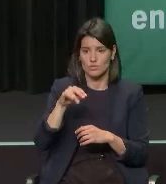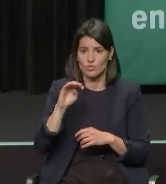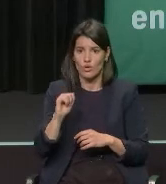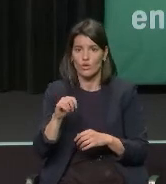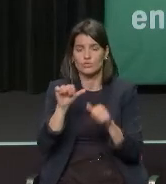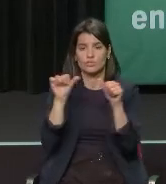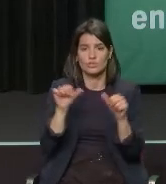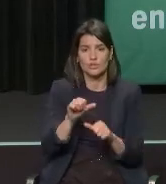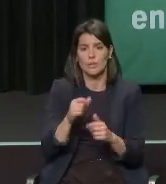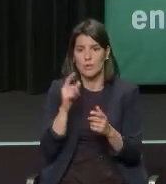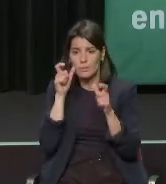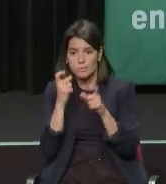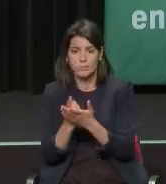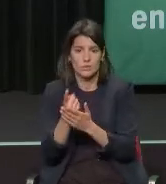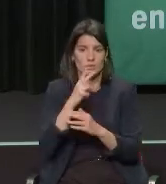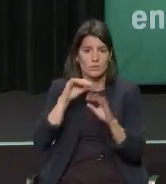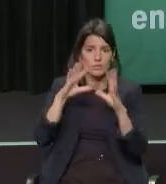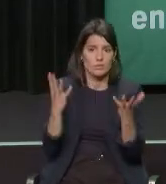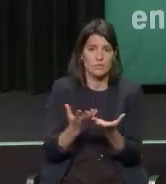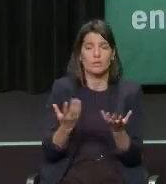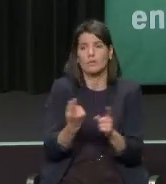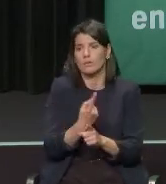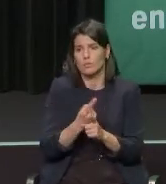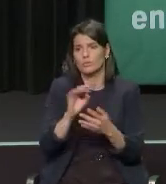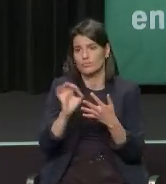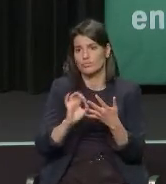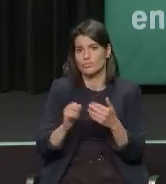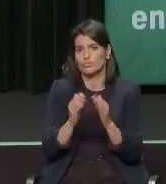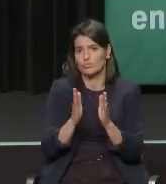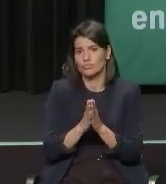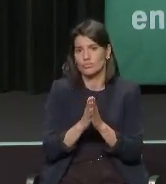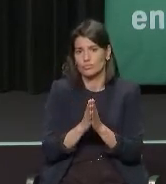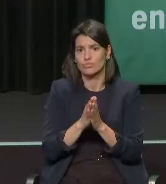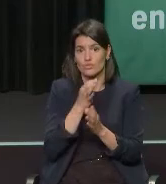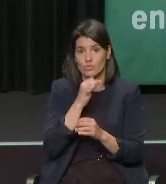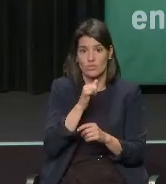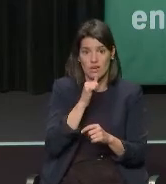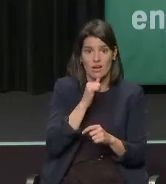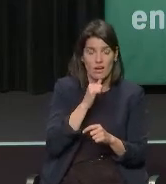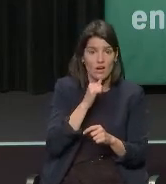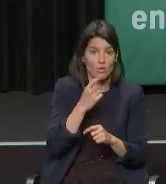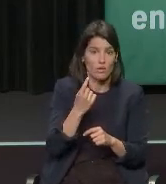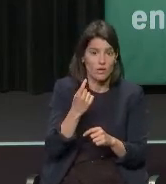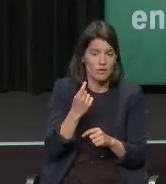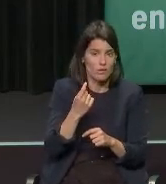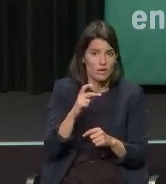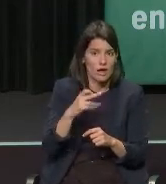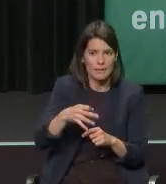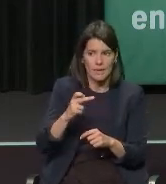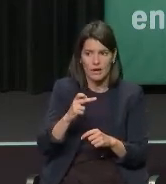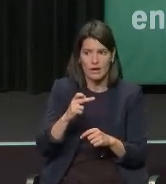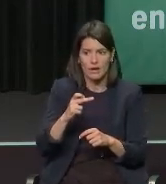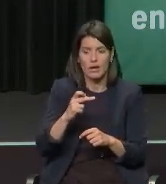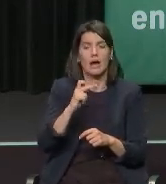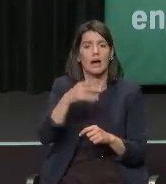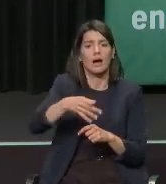Monitorização da Ocupação do Solo, e portanto, todas estas componentes têm de interagir. Falou da água, por isso também podemos falar da APA, não era? Exatamente,